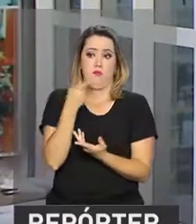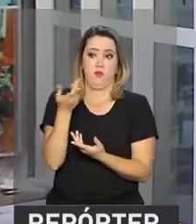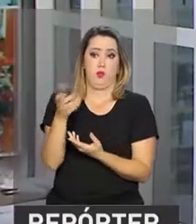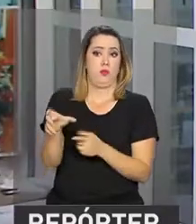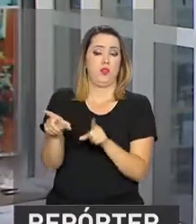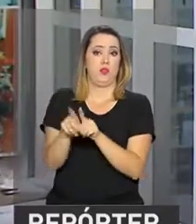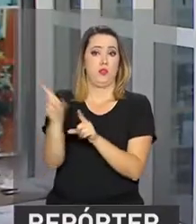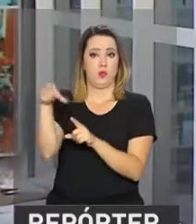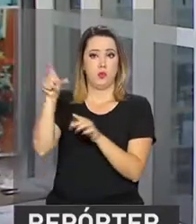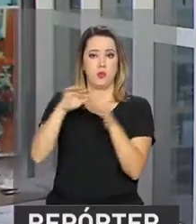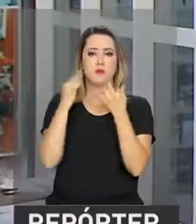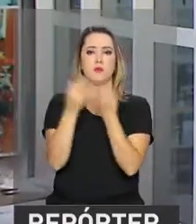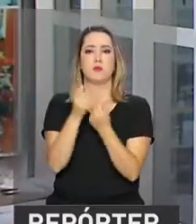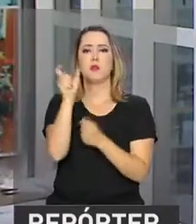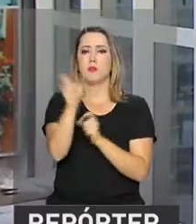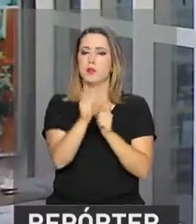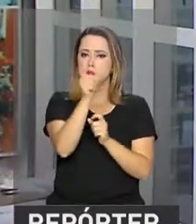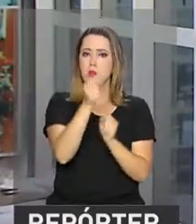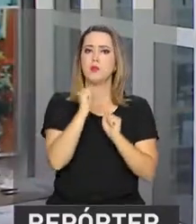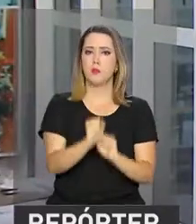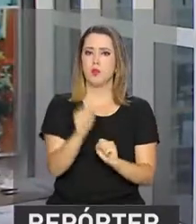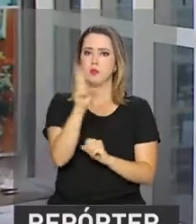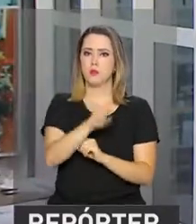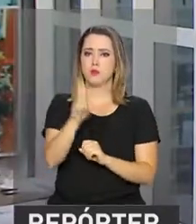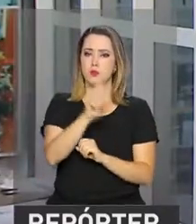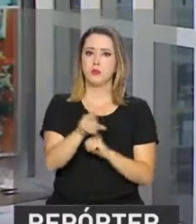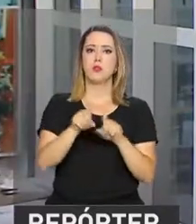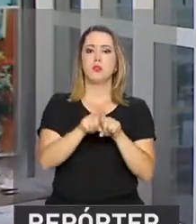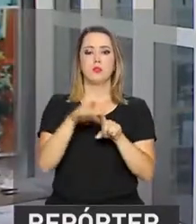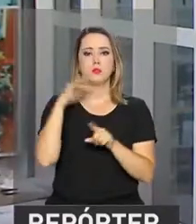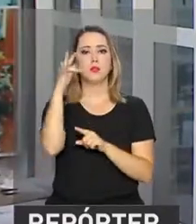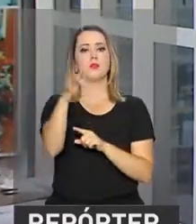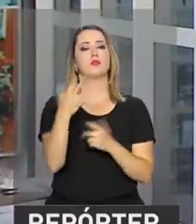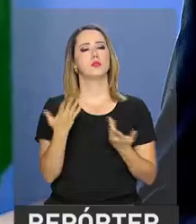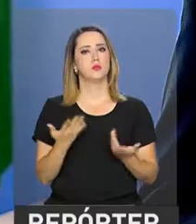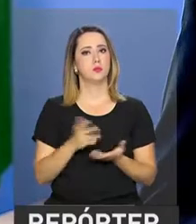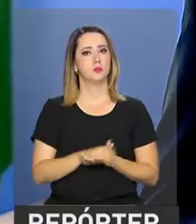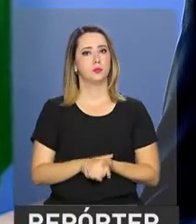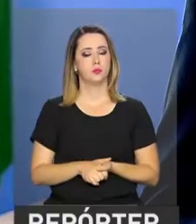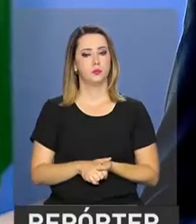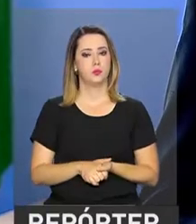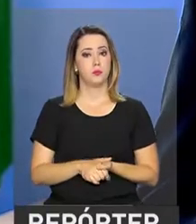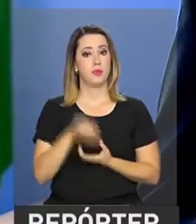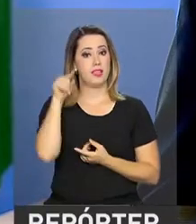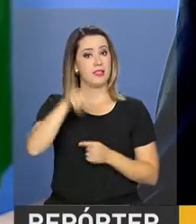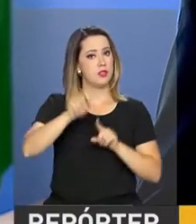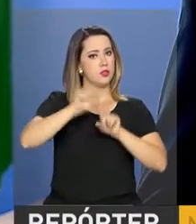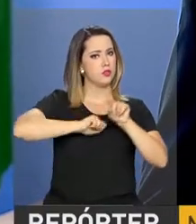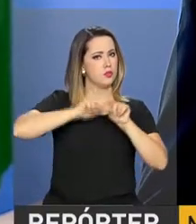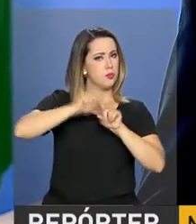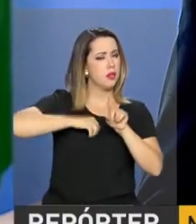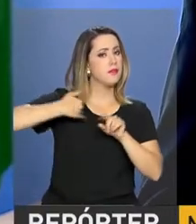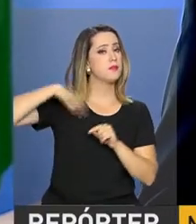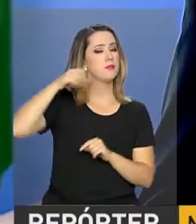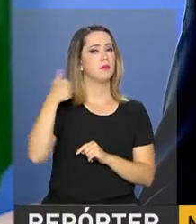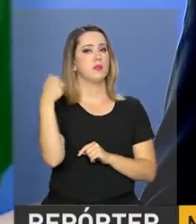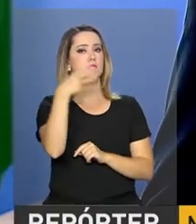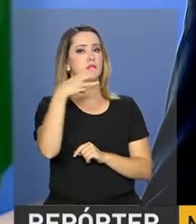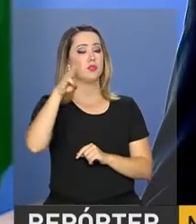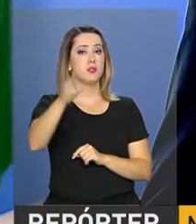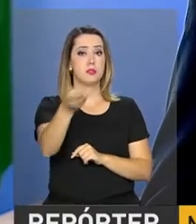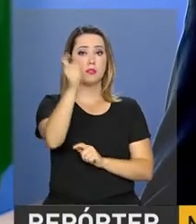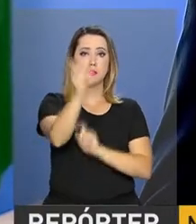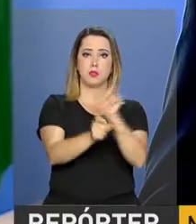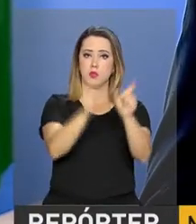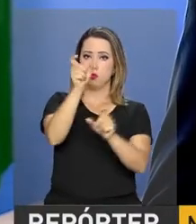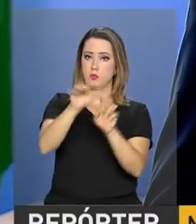outras pessoas possam usufruir, assim como eu fui beneficiário, outras pessoas também merecem ser beneficiadas. Só neste mês, mais de 13 milhões de famílias receberam